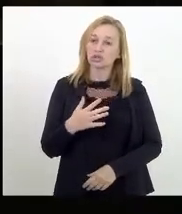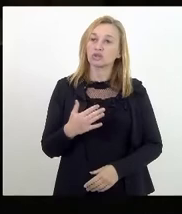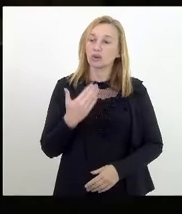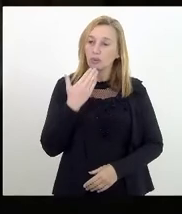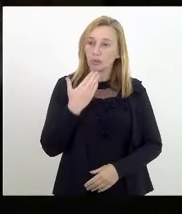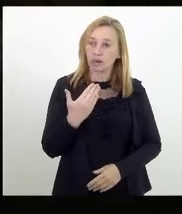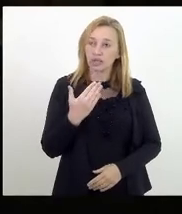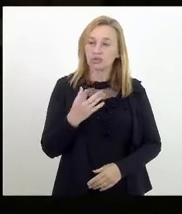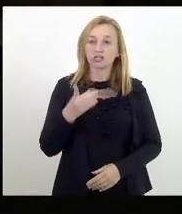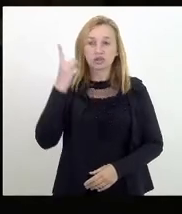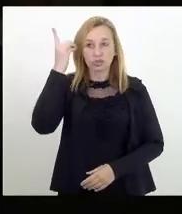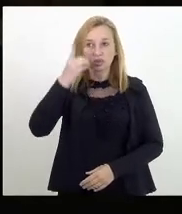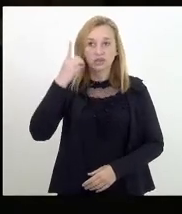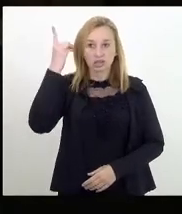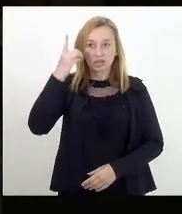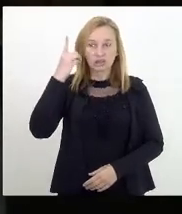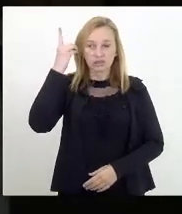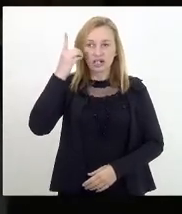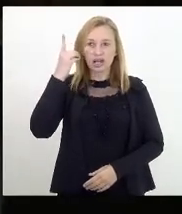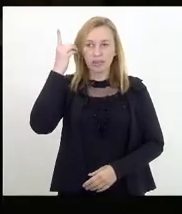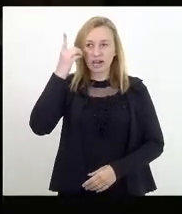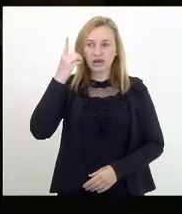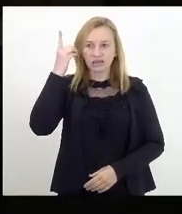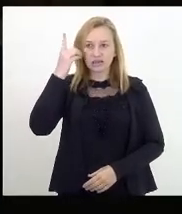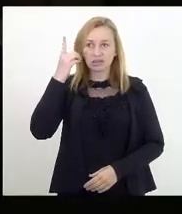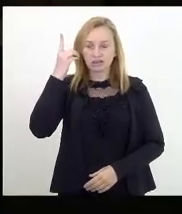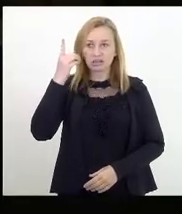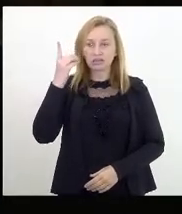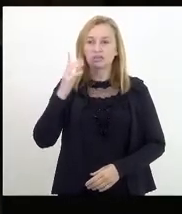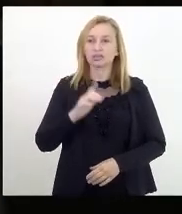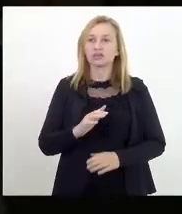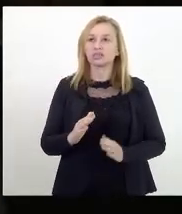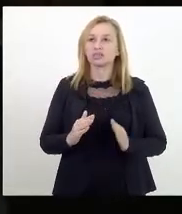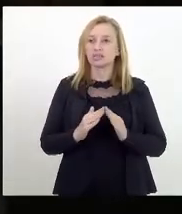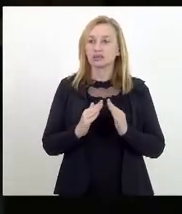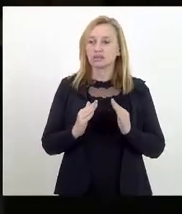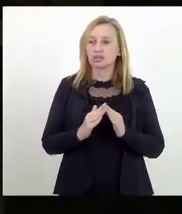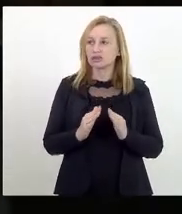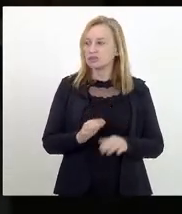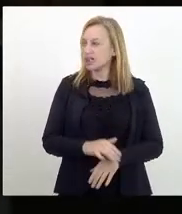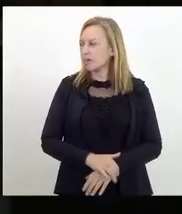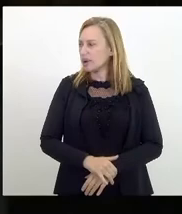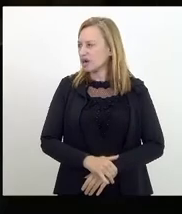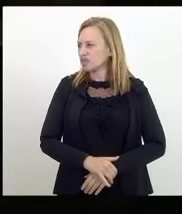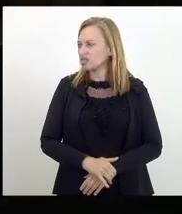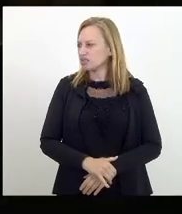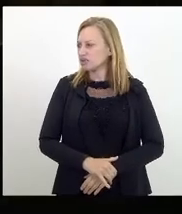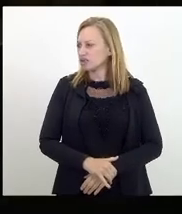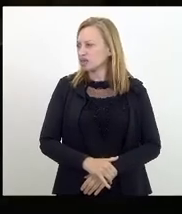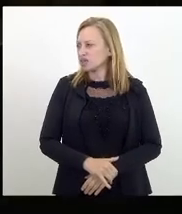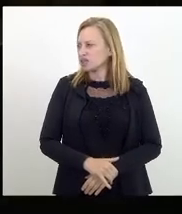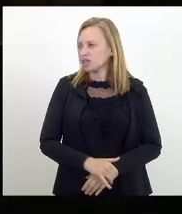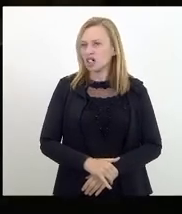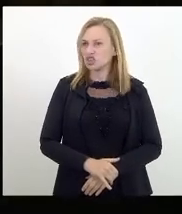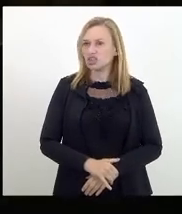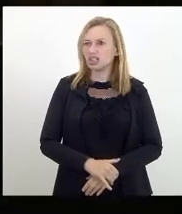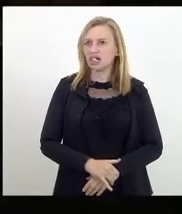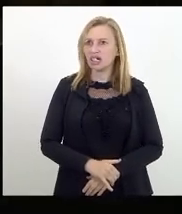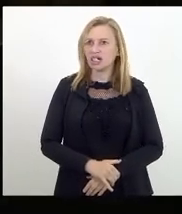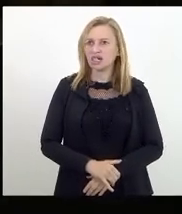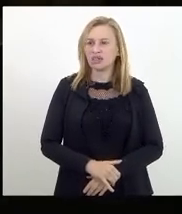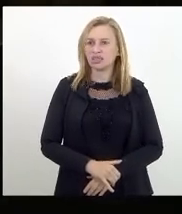Solicito aos deputados desta casa ele deputados desta casa também exatamente a